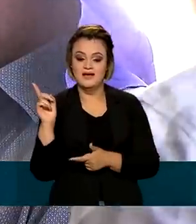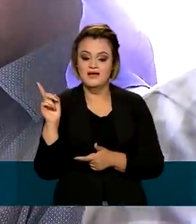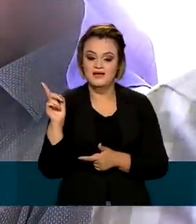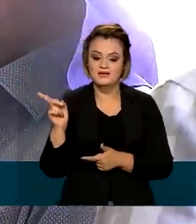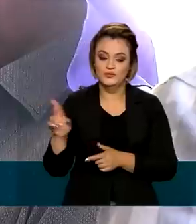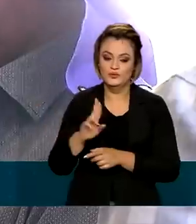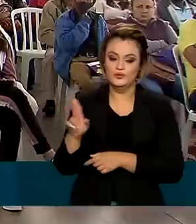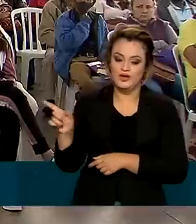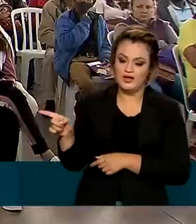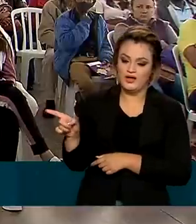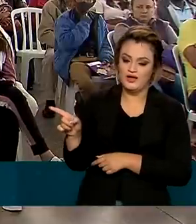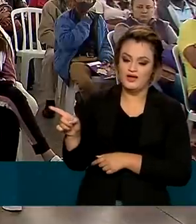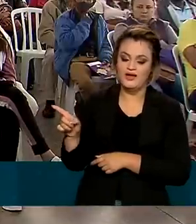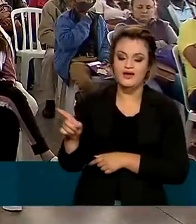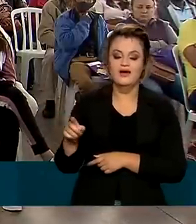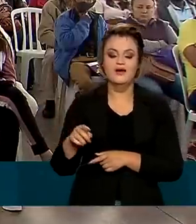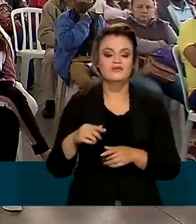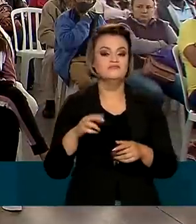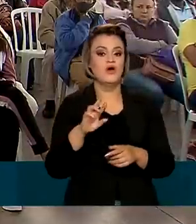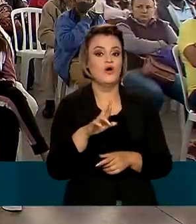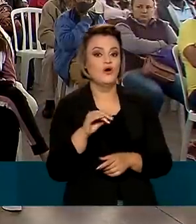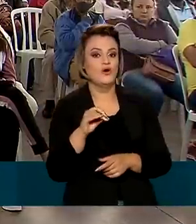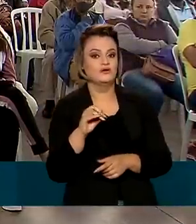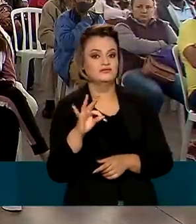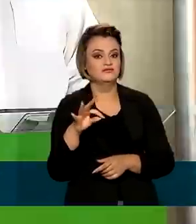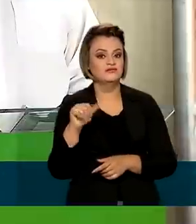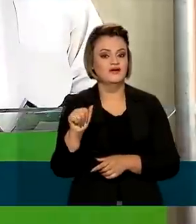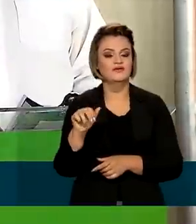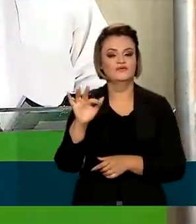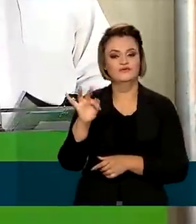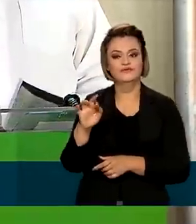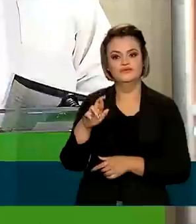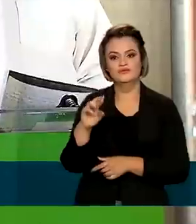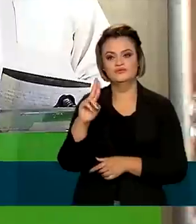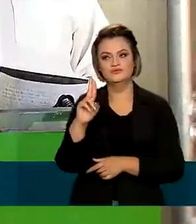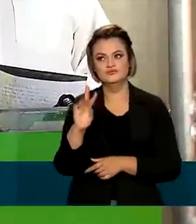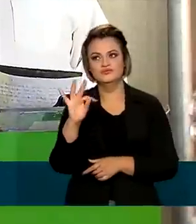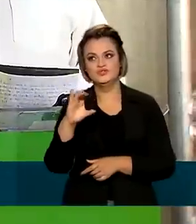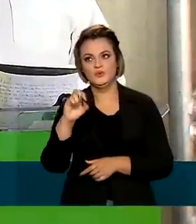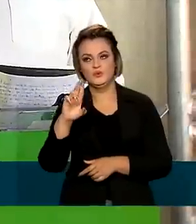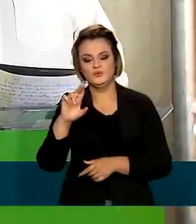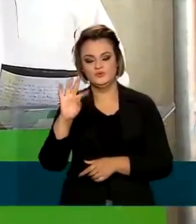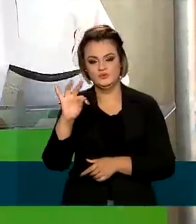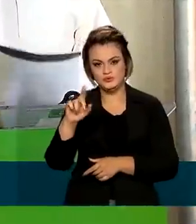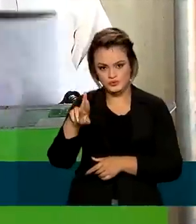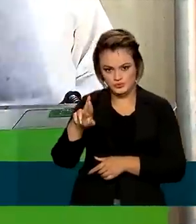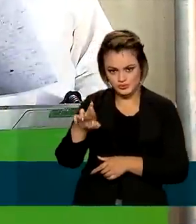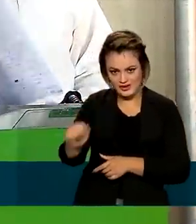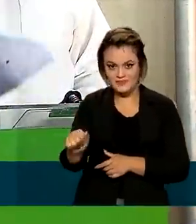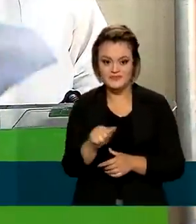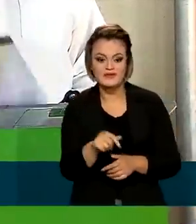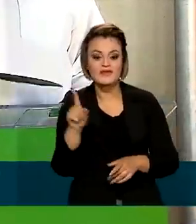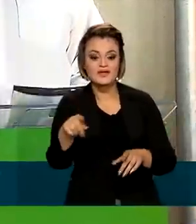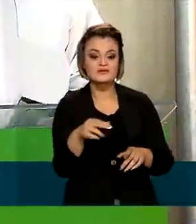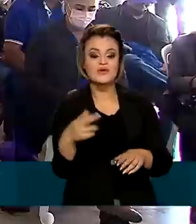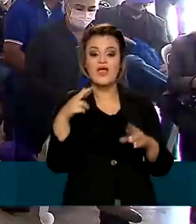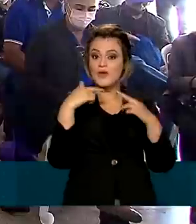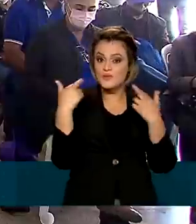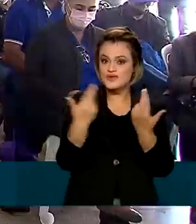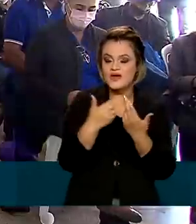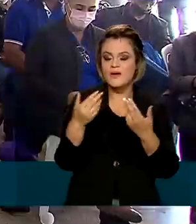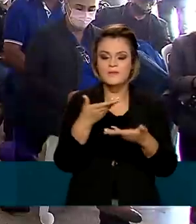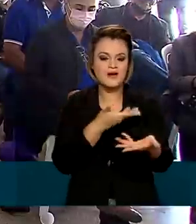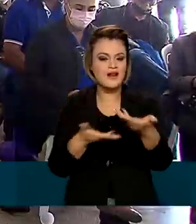da Fruticultura do Distrito Federal e em torno. As reuniões servem para a troca de conhecimento